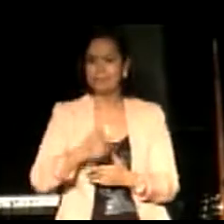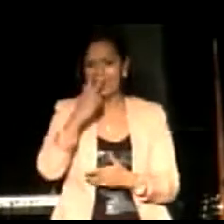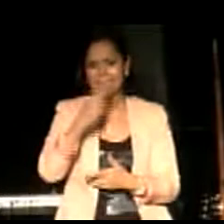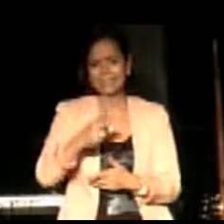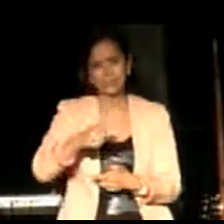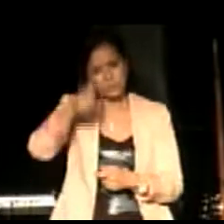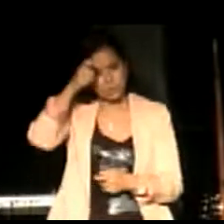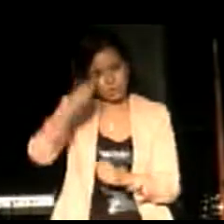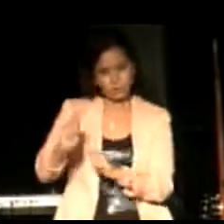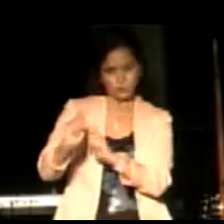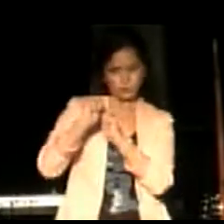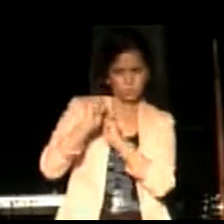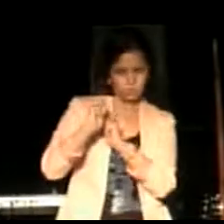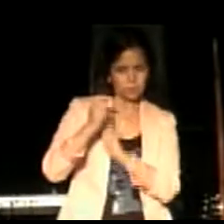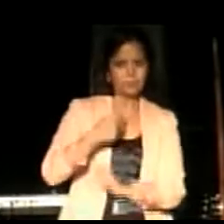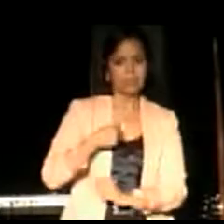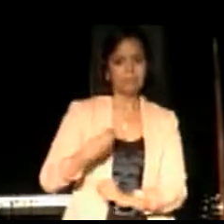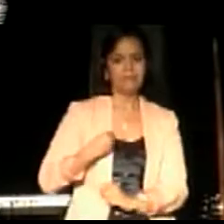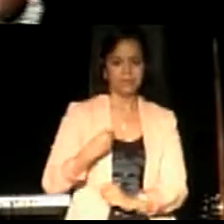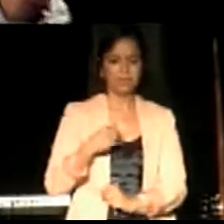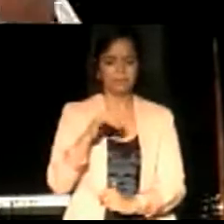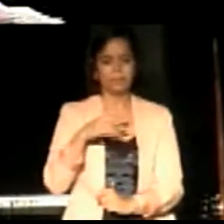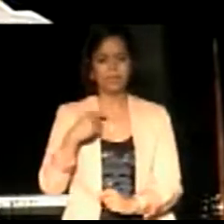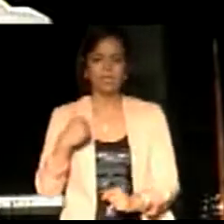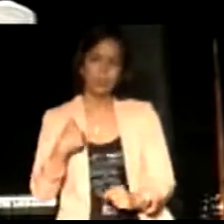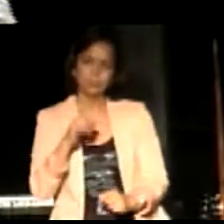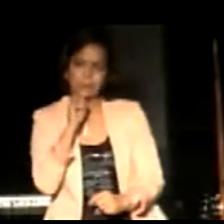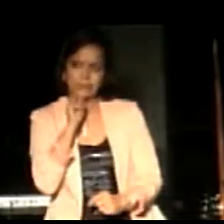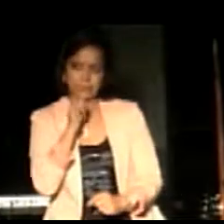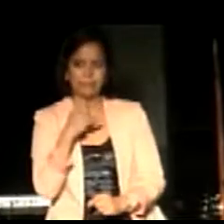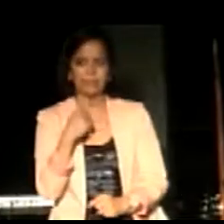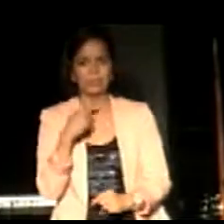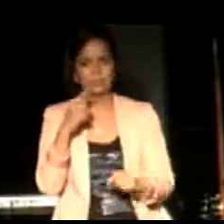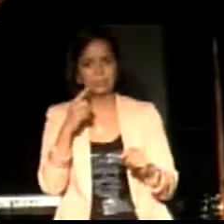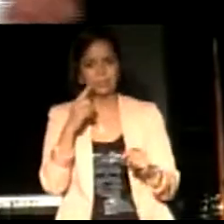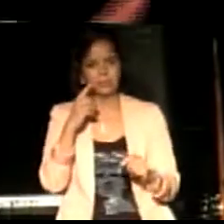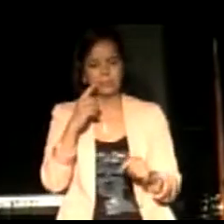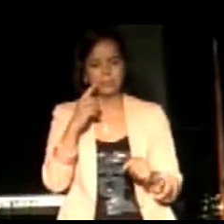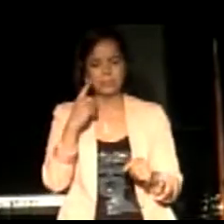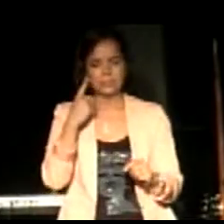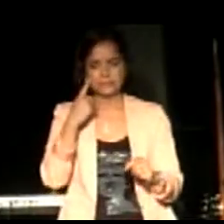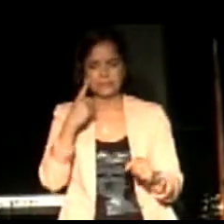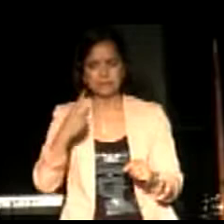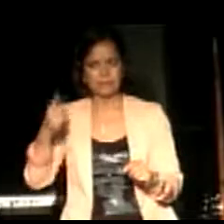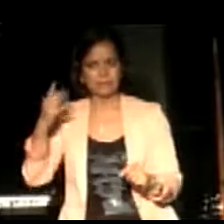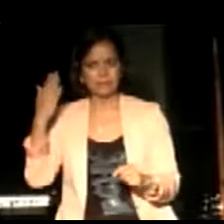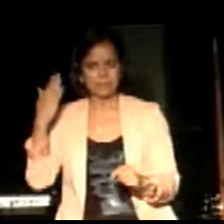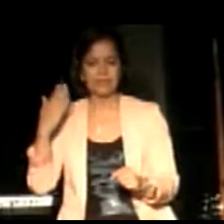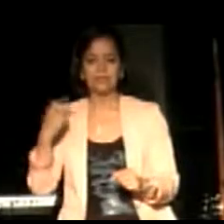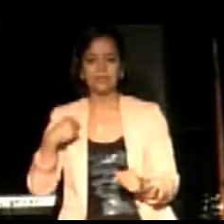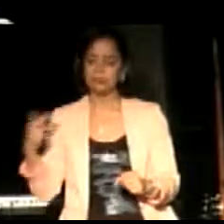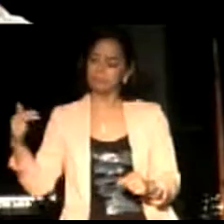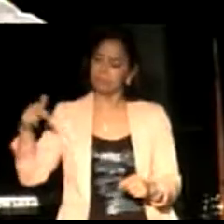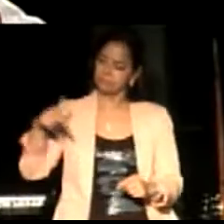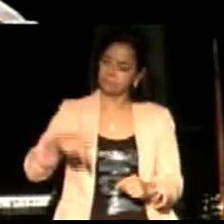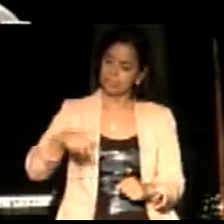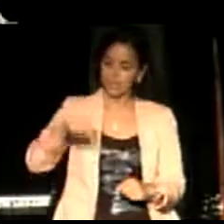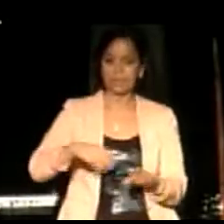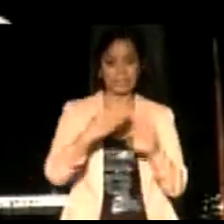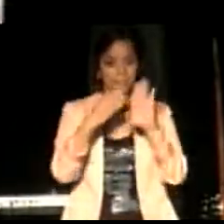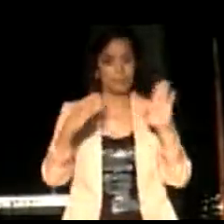diferente. Eu vim aqui para arrumar sucos para o CTM no dia seguinte e passei aqui,